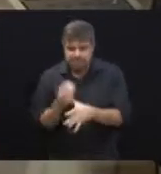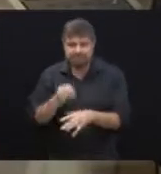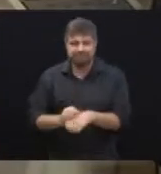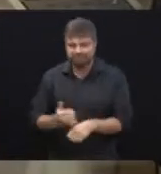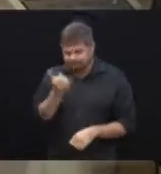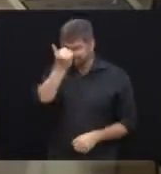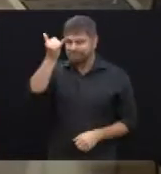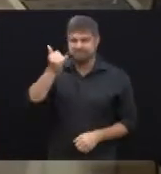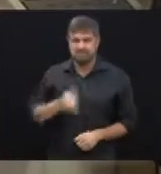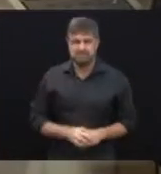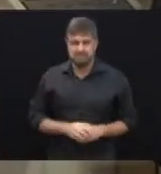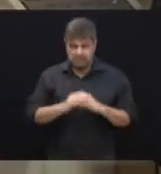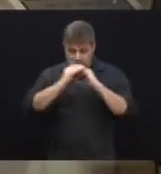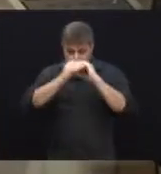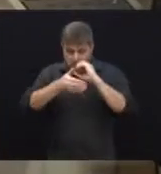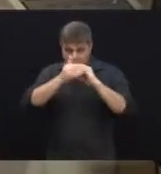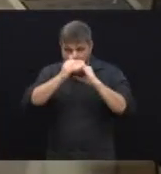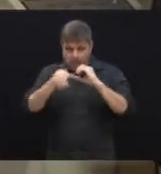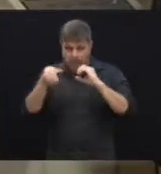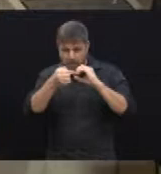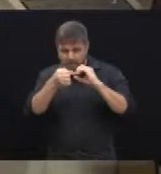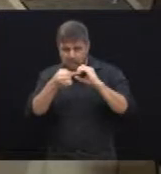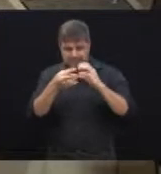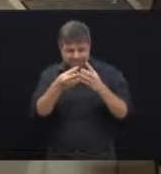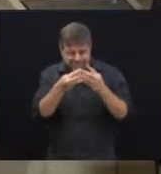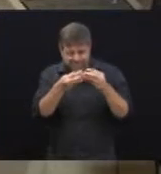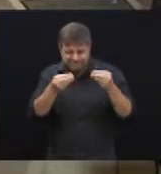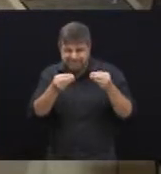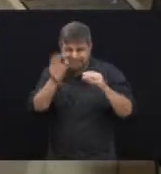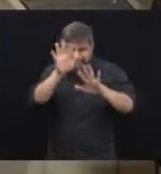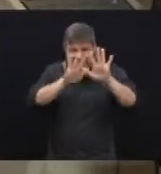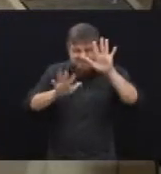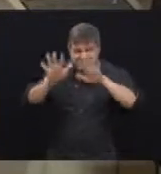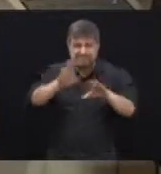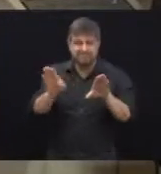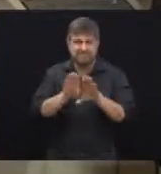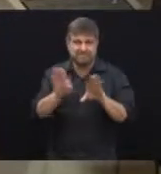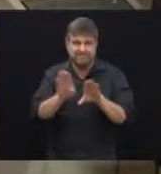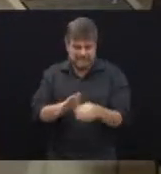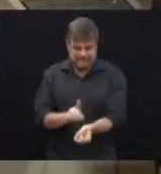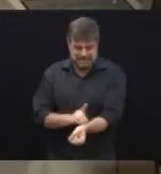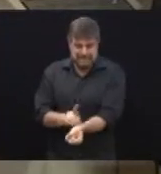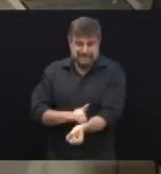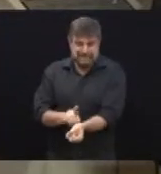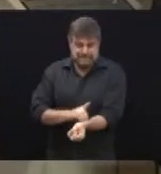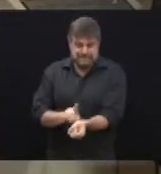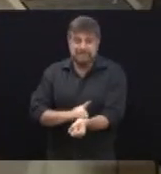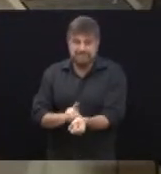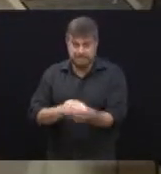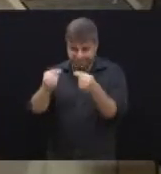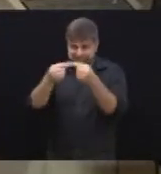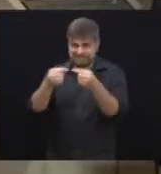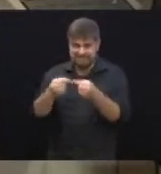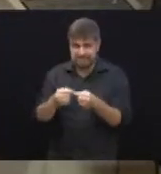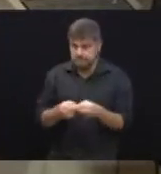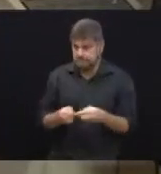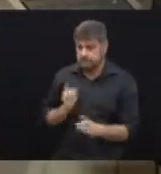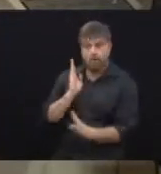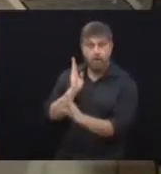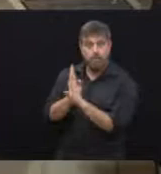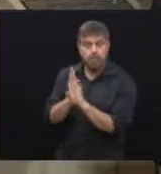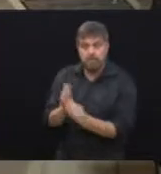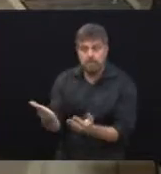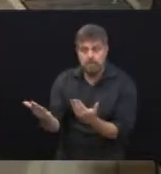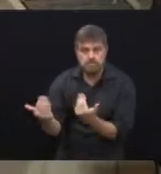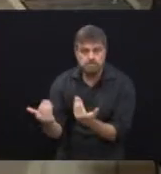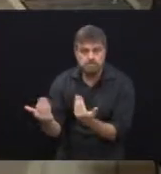leva a uma degeneração precoce também de cristalino, a variação glicêmica, e a gente tem pegado muito